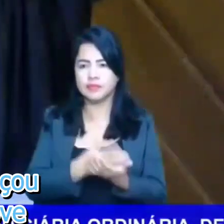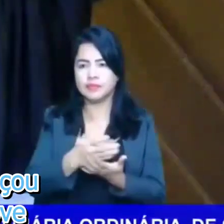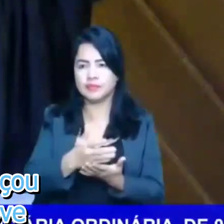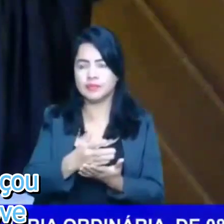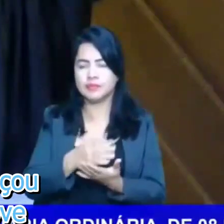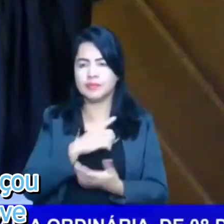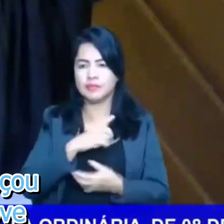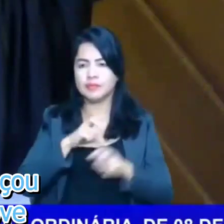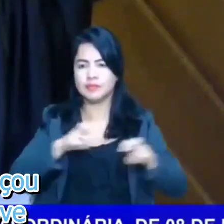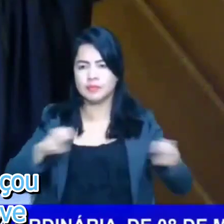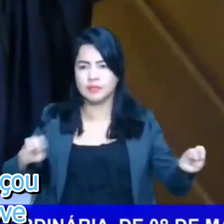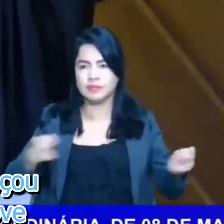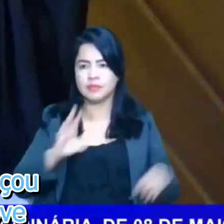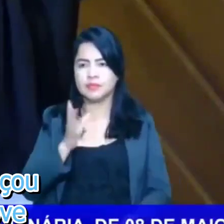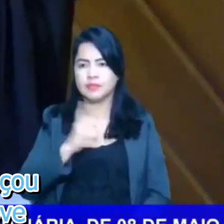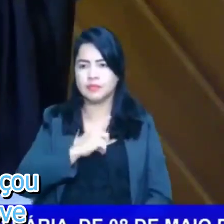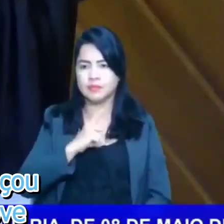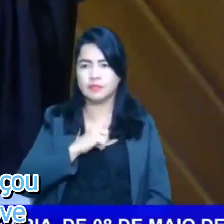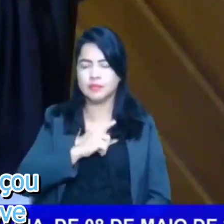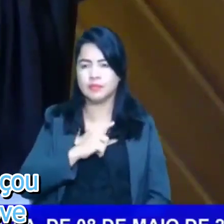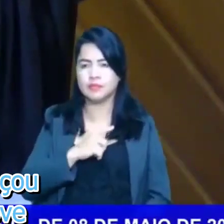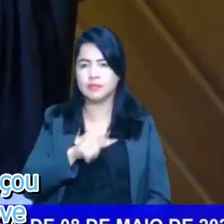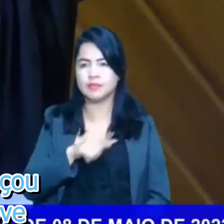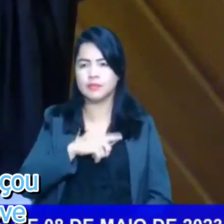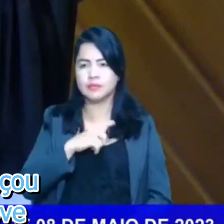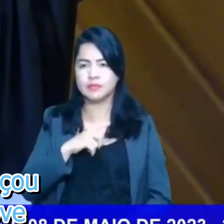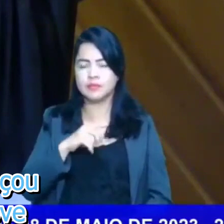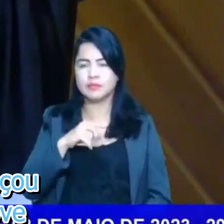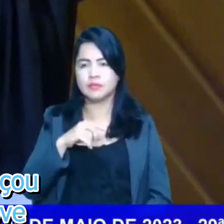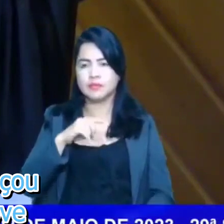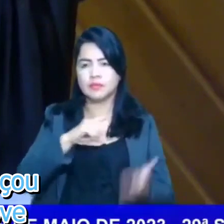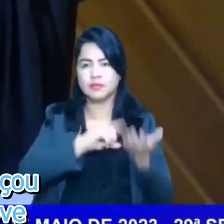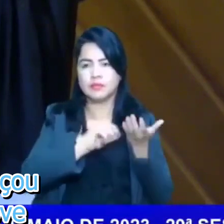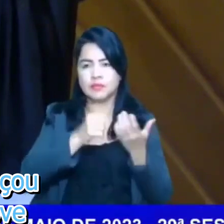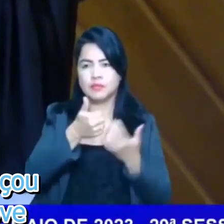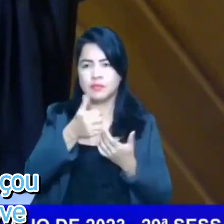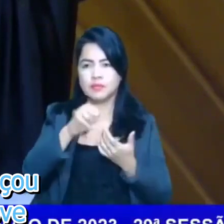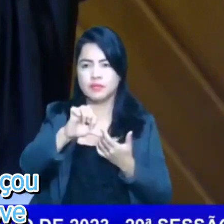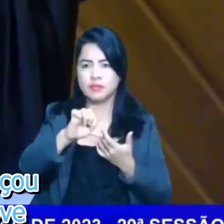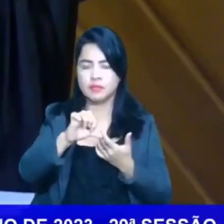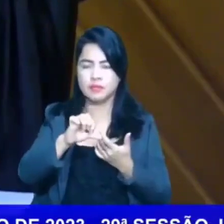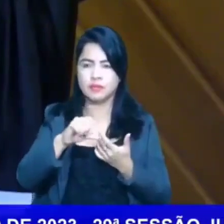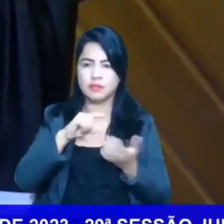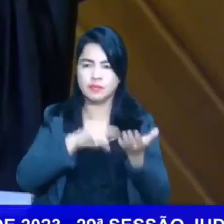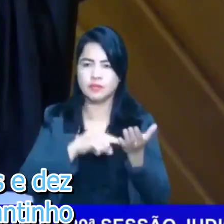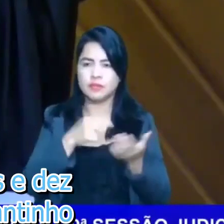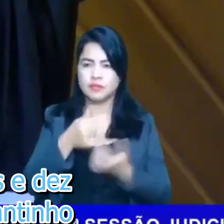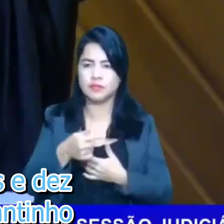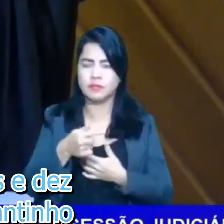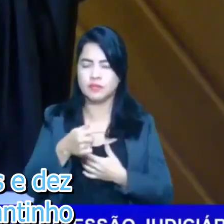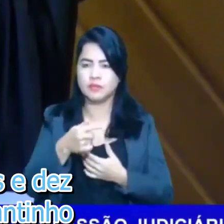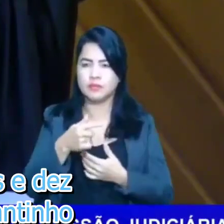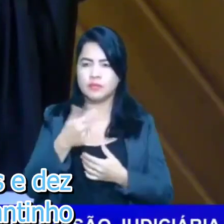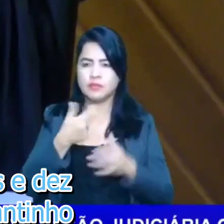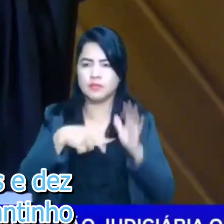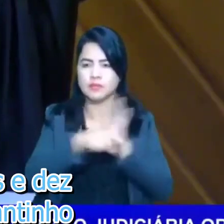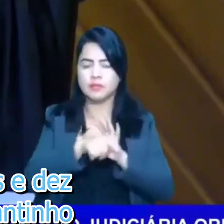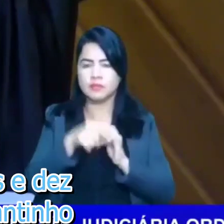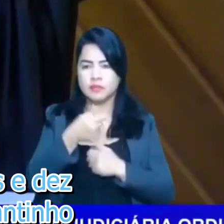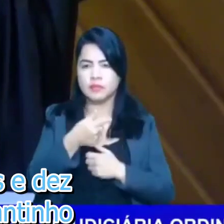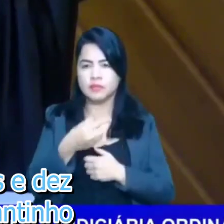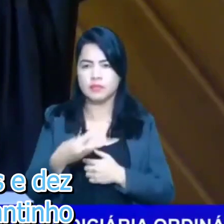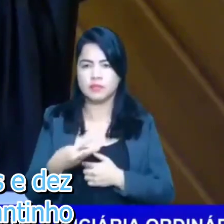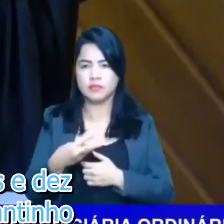Corte Eleitoral já esmiuçou a temática do ilícito previsto no artigo 19, parágrafo 7º da Resolução